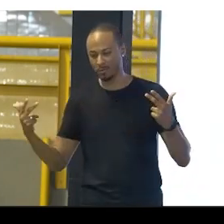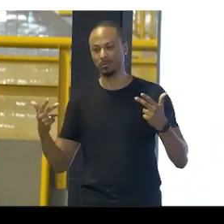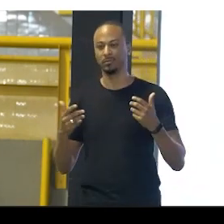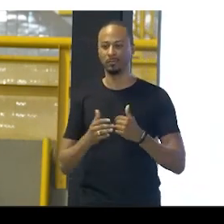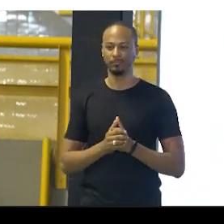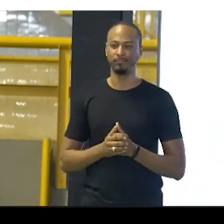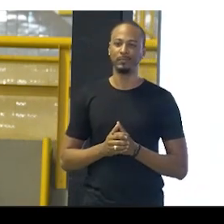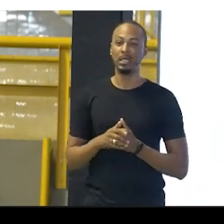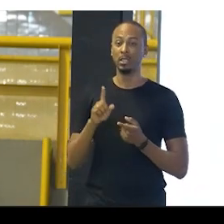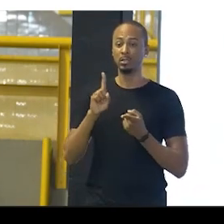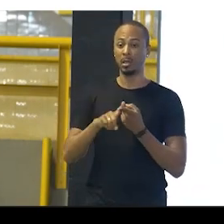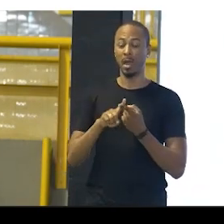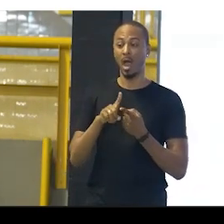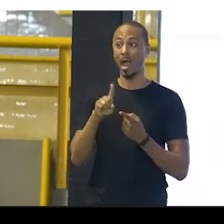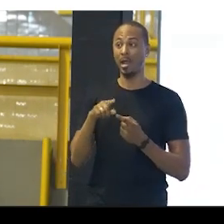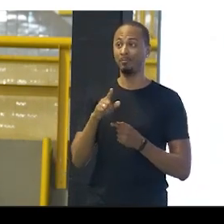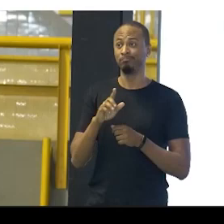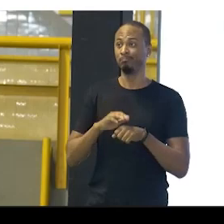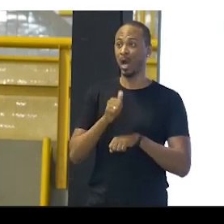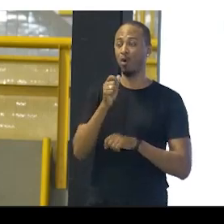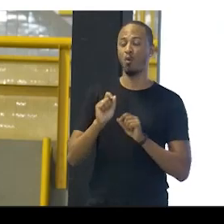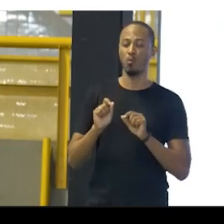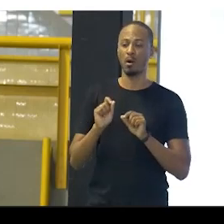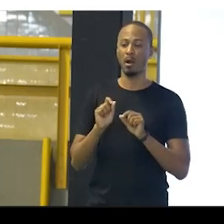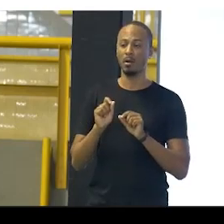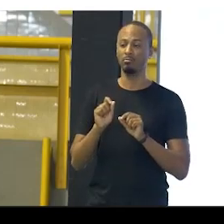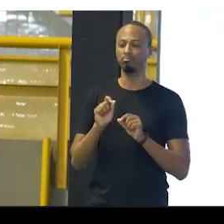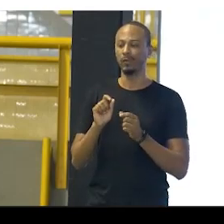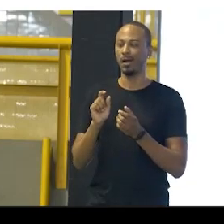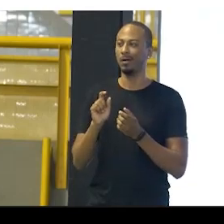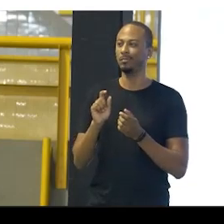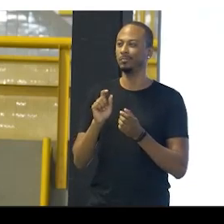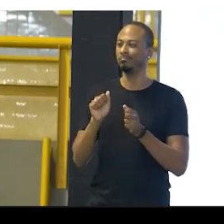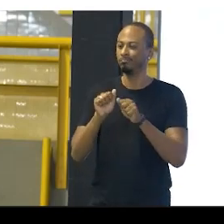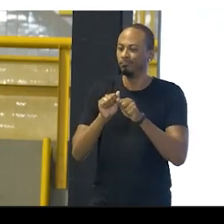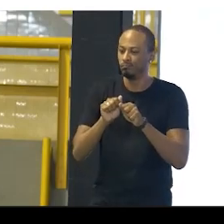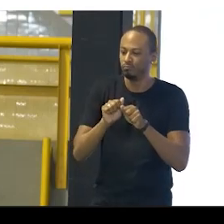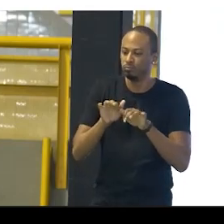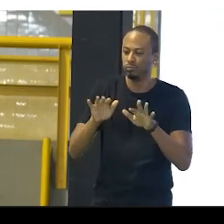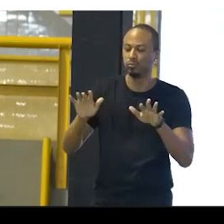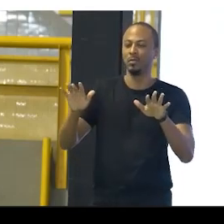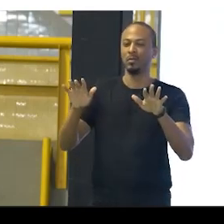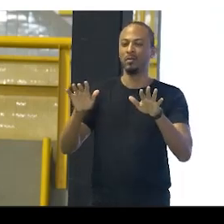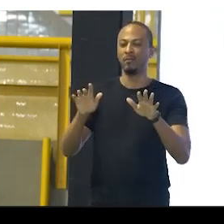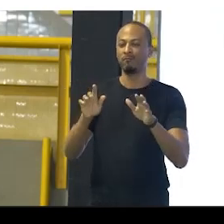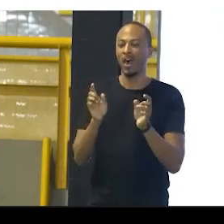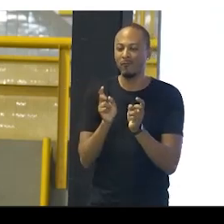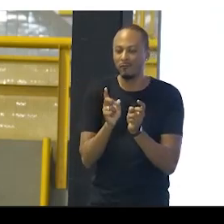exportar chip de computador, é muito melhor a gente exportar